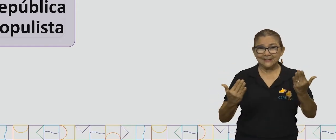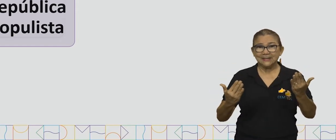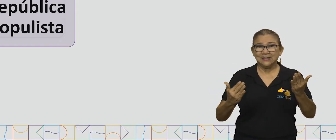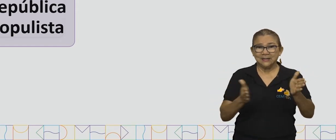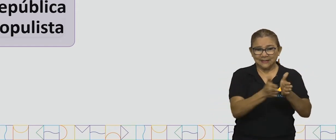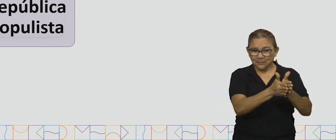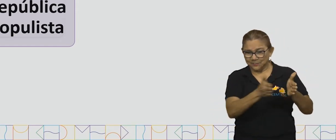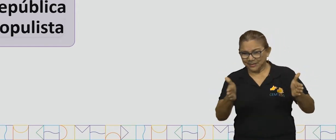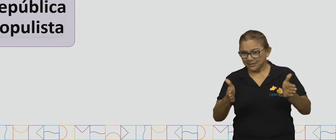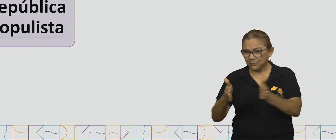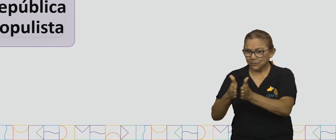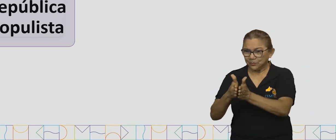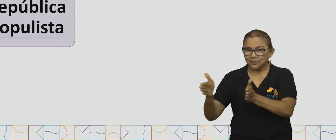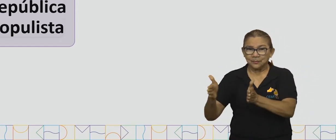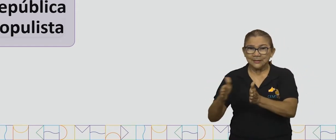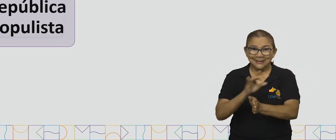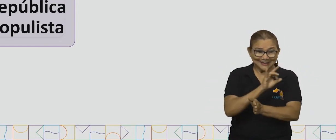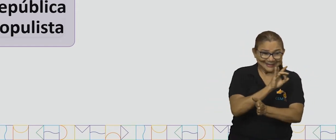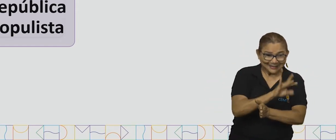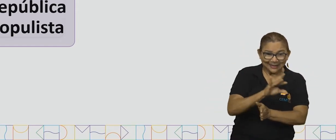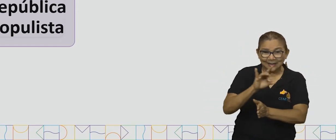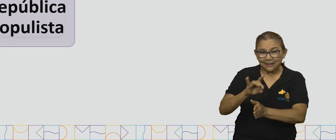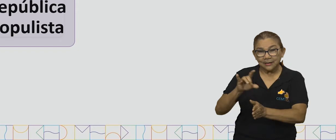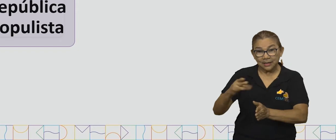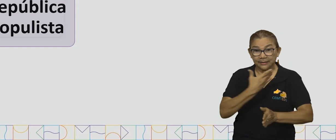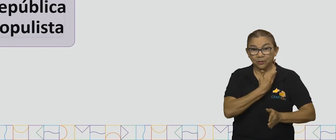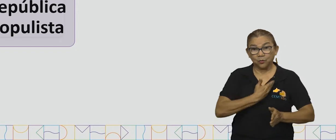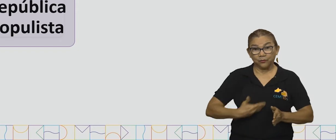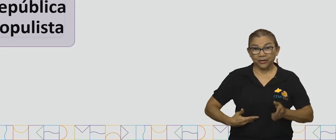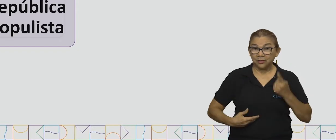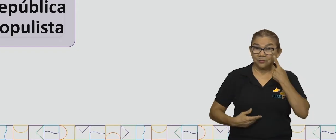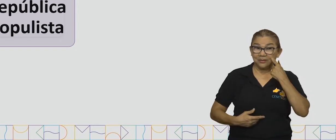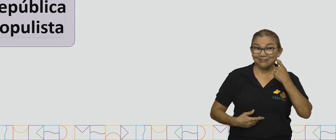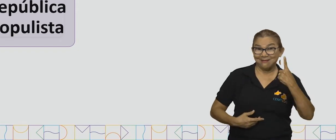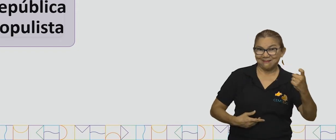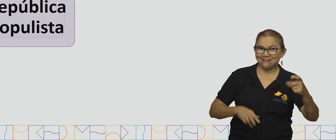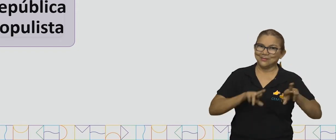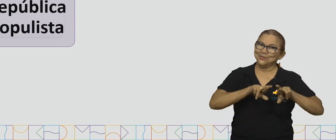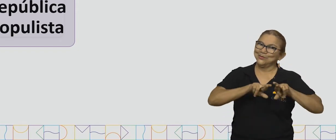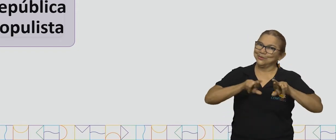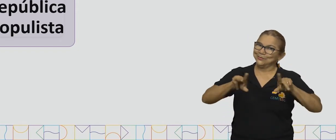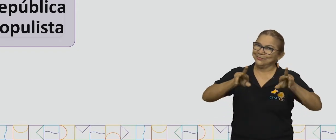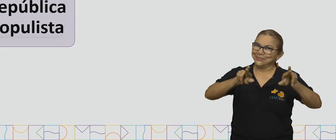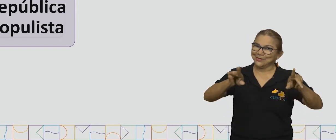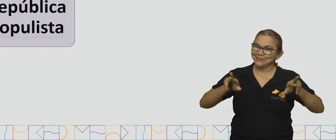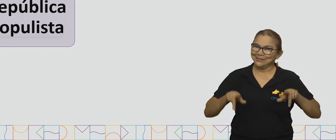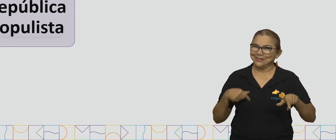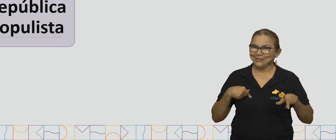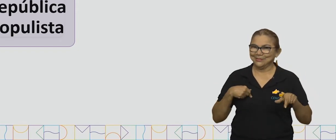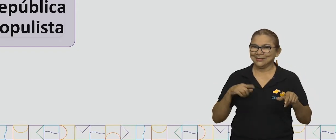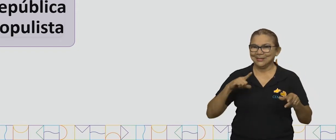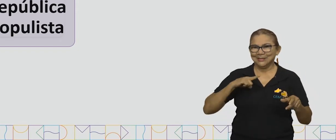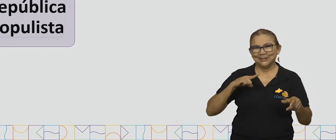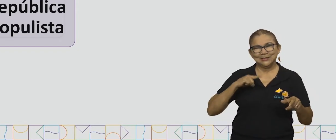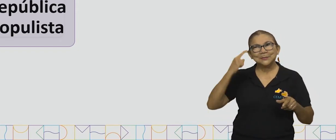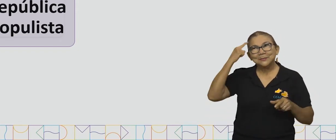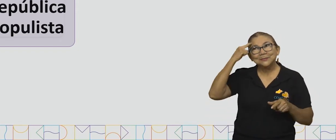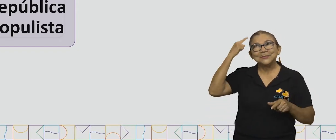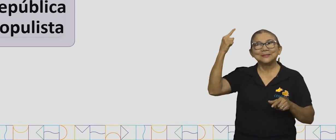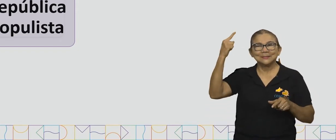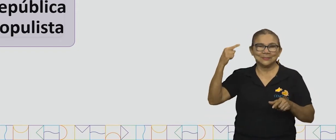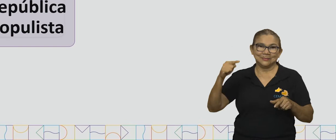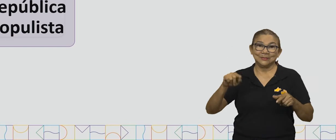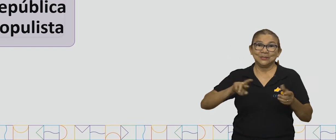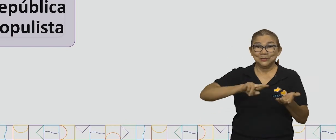período, uma vez que cada governo possuía interesses diversos e até mesmo uma plataforma ideológica diferente. De